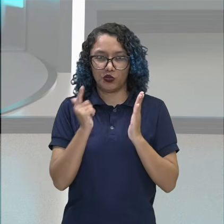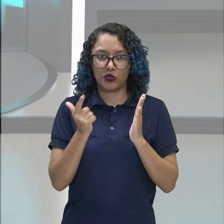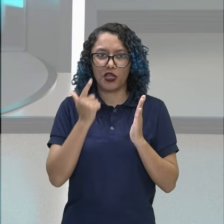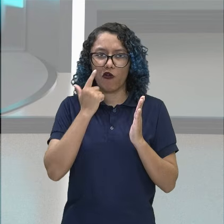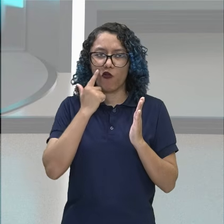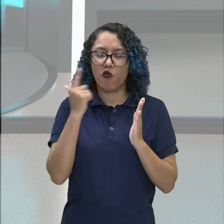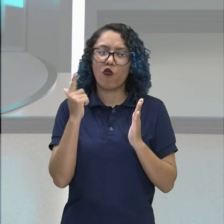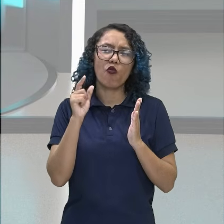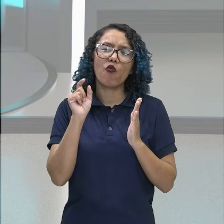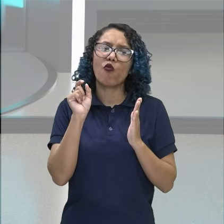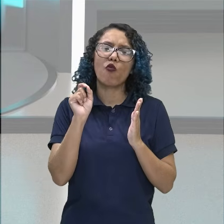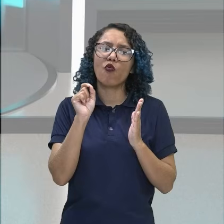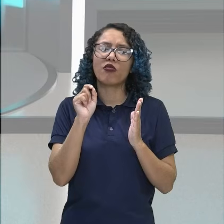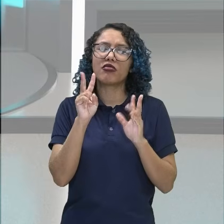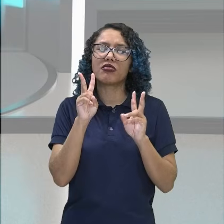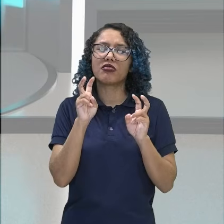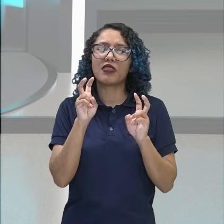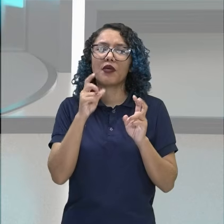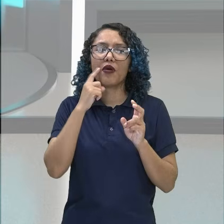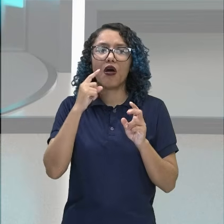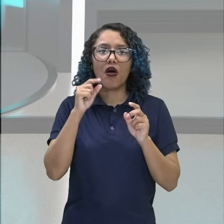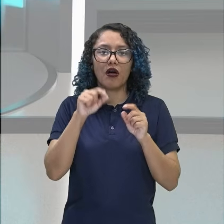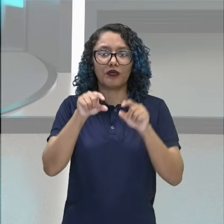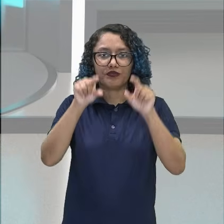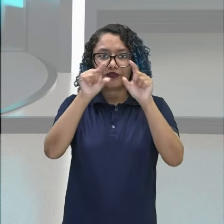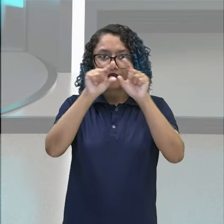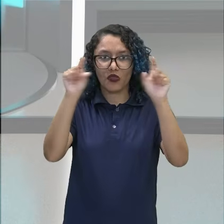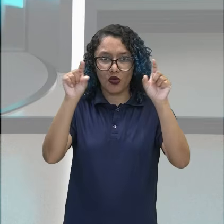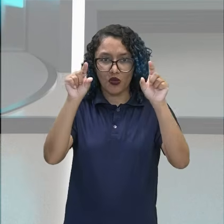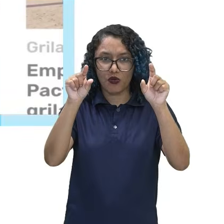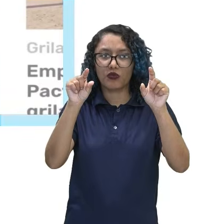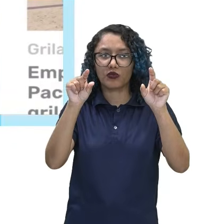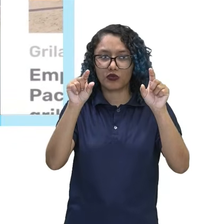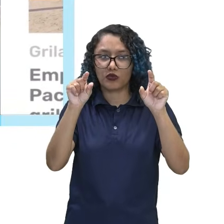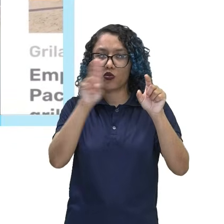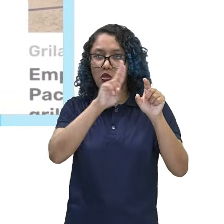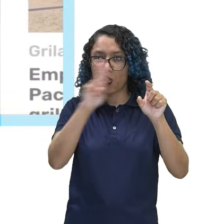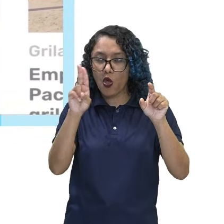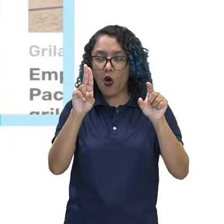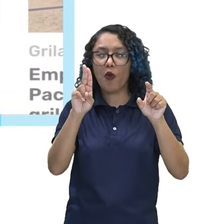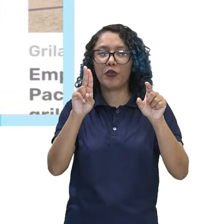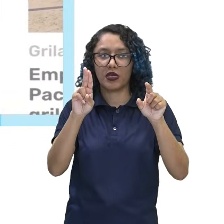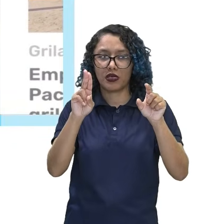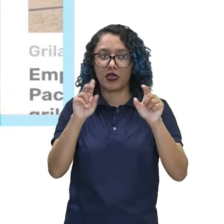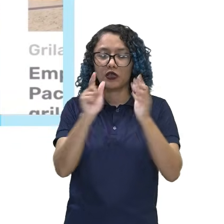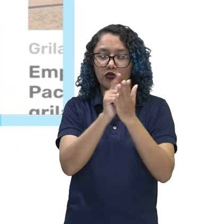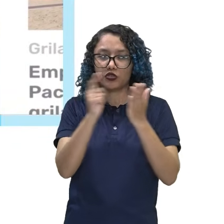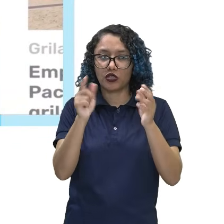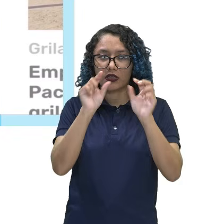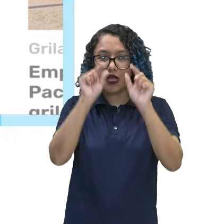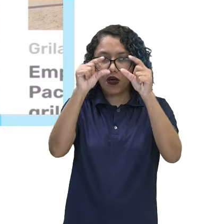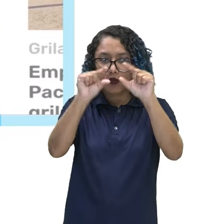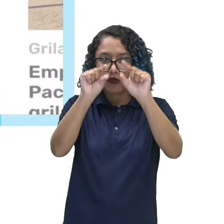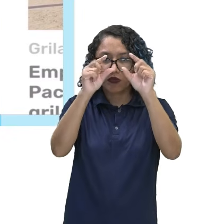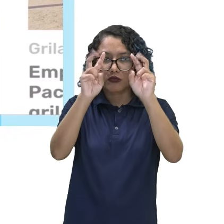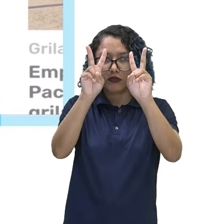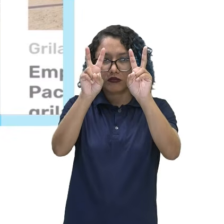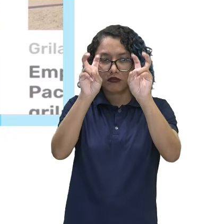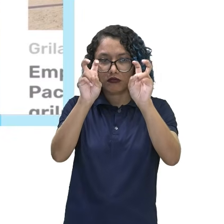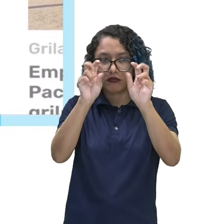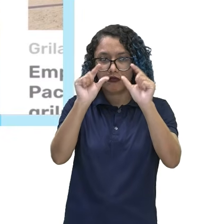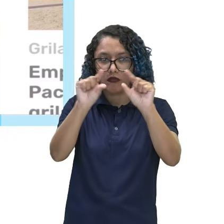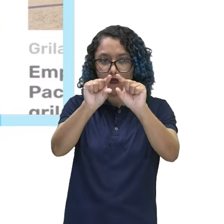jornal, ele tem aqui, logo abaixo do seu título, que é O Joio e o Trigo, o seguinte